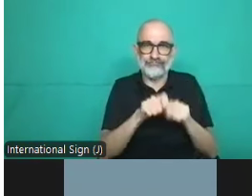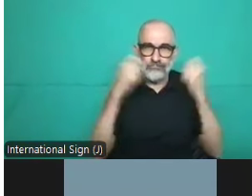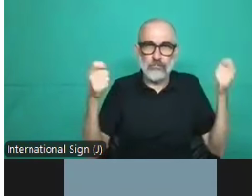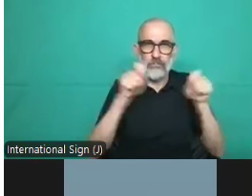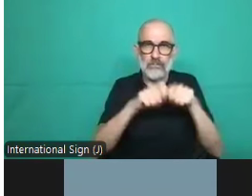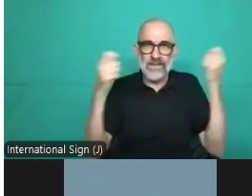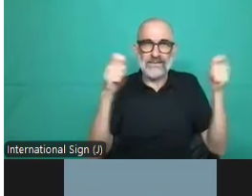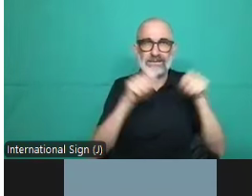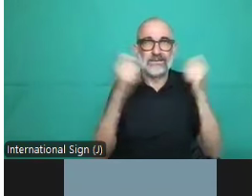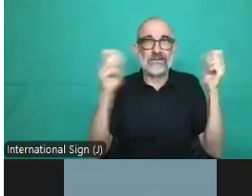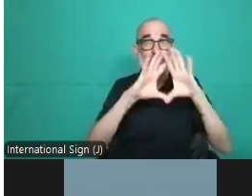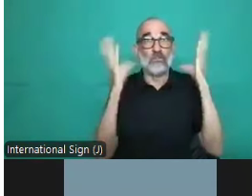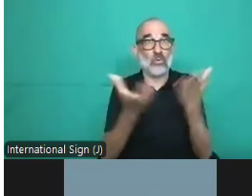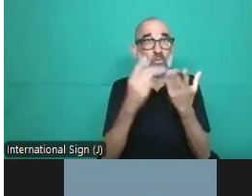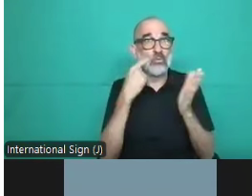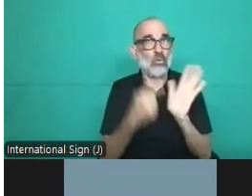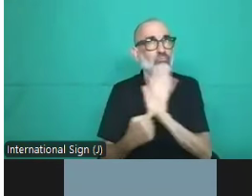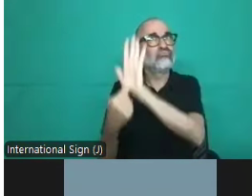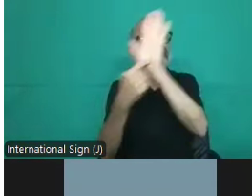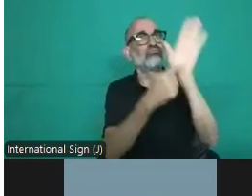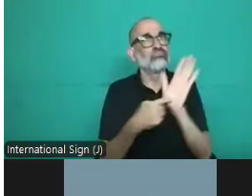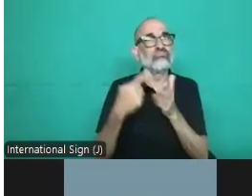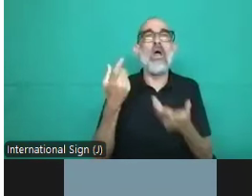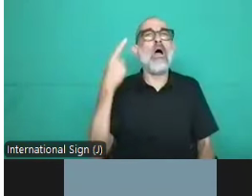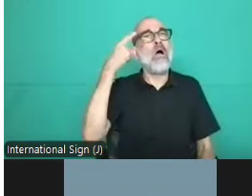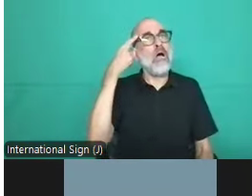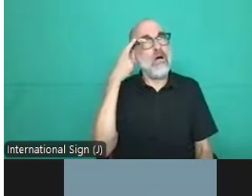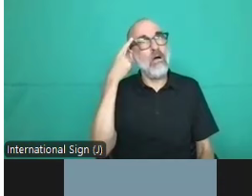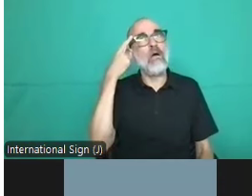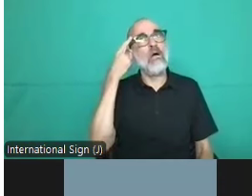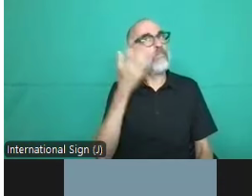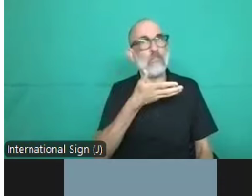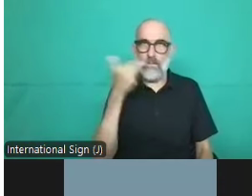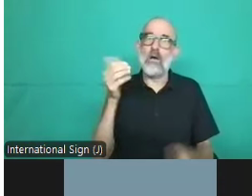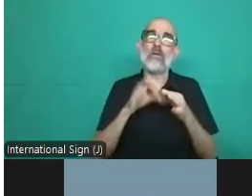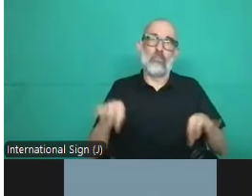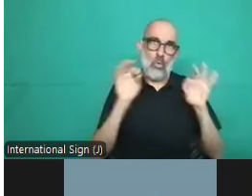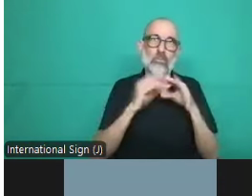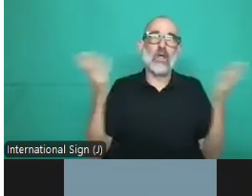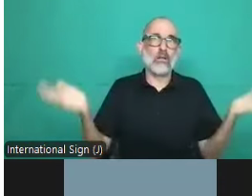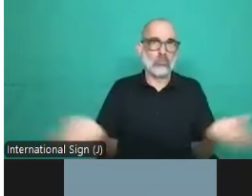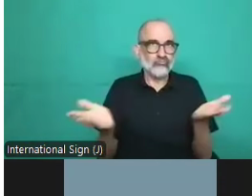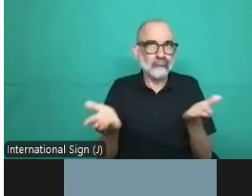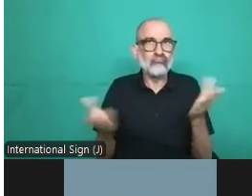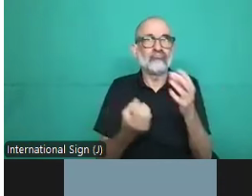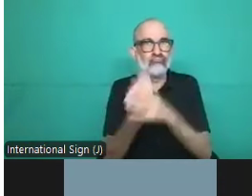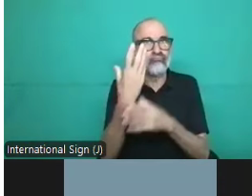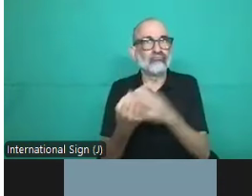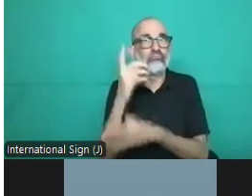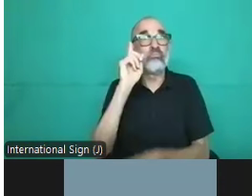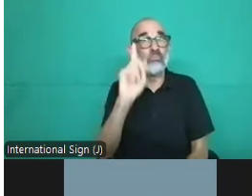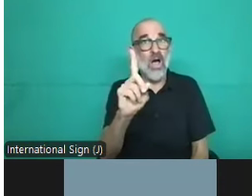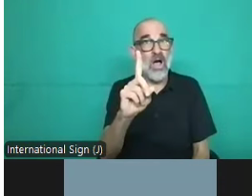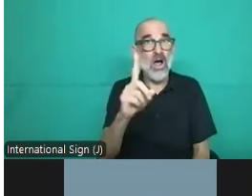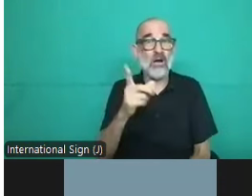mas como que também porque mirándose de já esa forma tínhamos y que esse ese olhar burnout no a solo esse tiene también burnout. su enfoque más Burnout, que